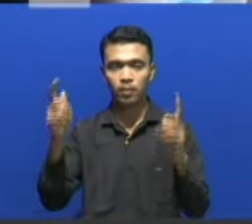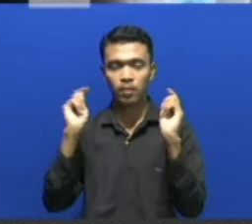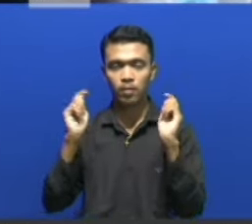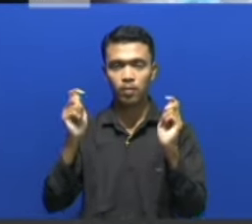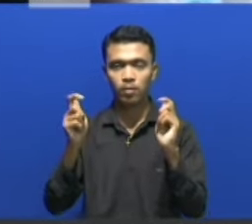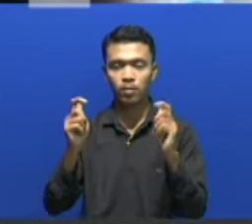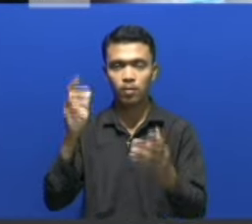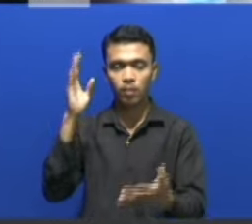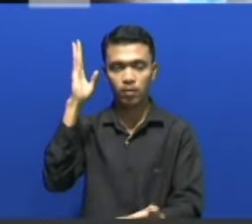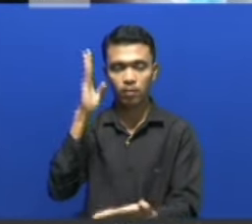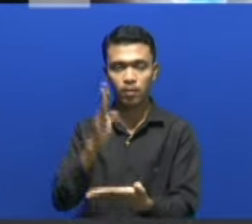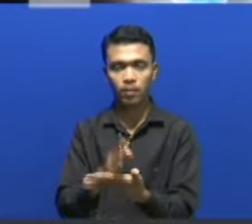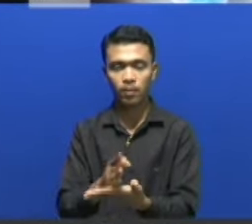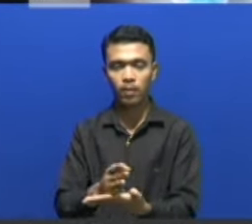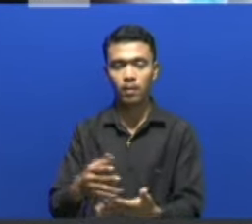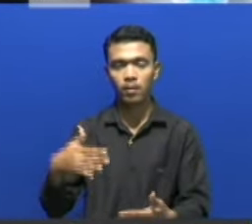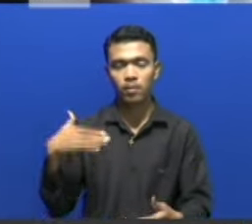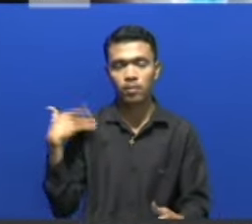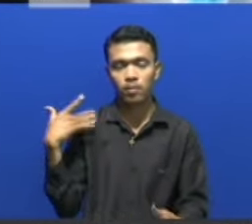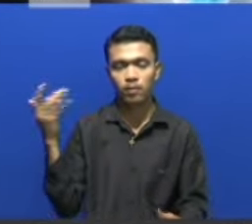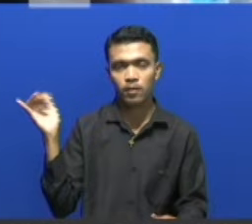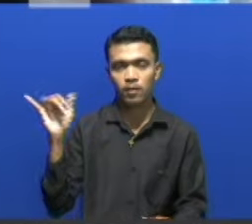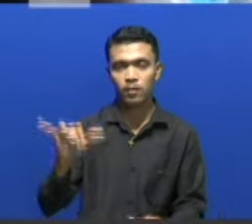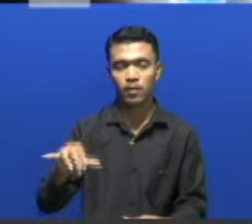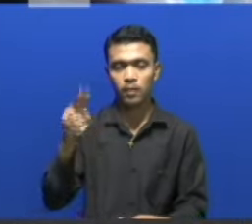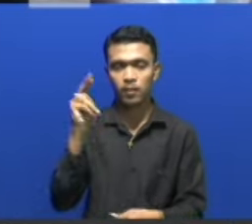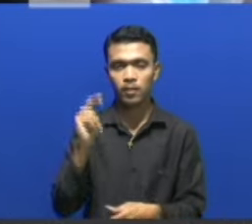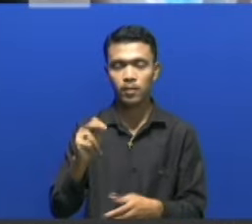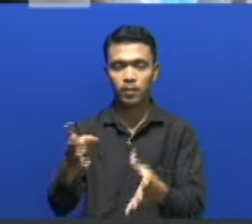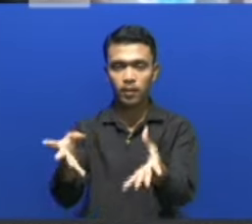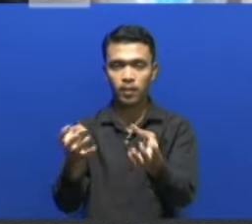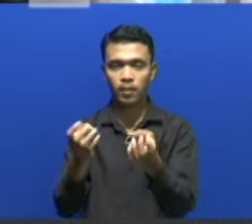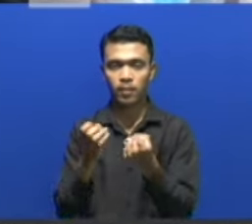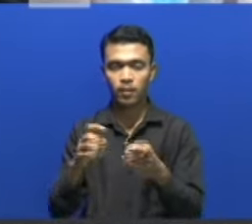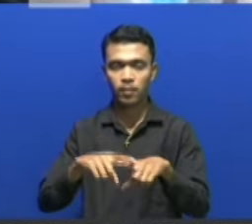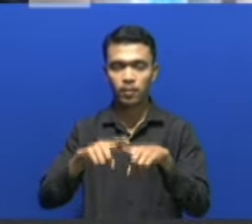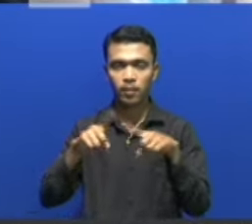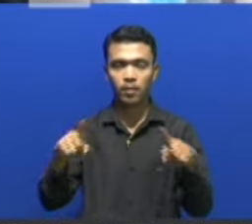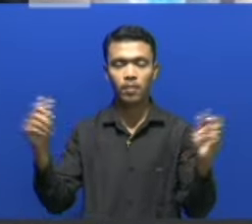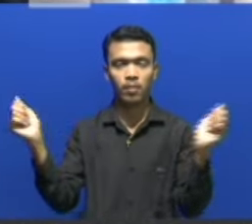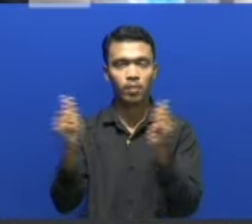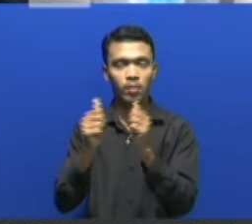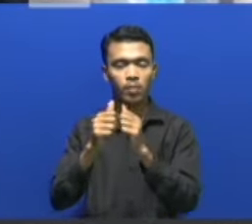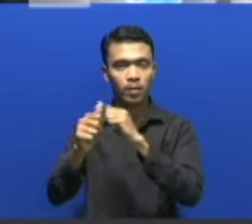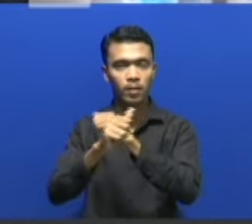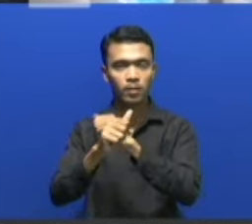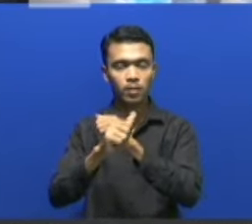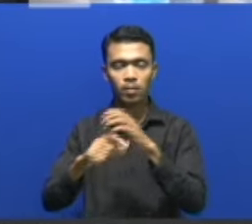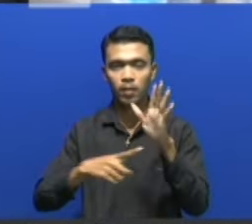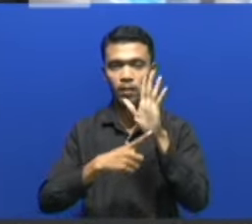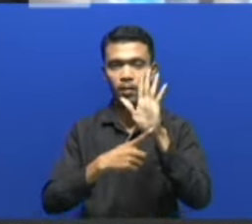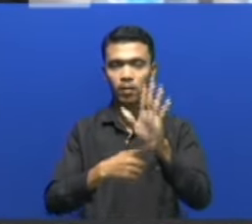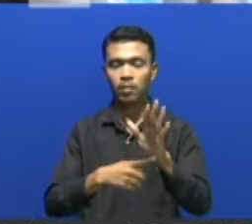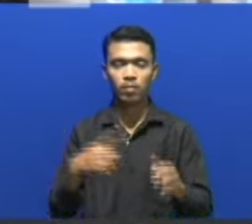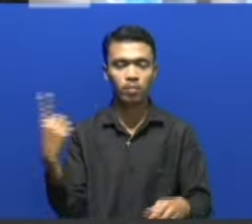A minha tia jovem se reunia espírito nacionalismo. Bebê, ho, a saúde se reunia, ho, a tudo na fatia, cada resistência na fatia, firme na